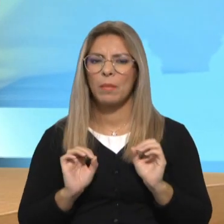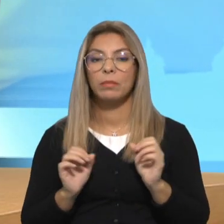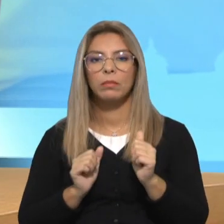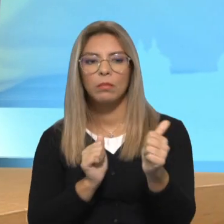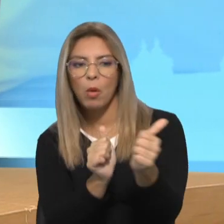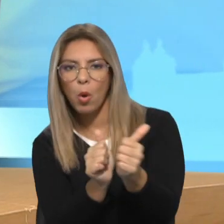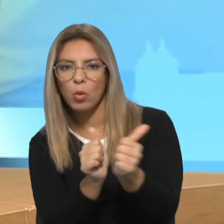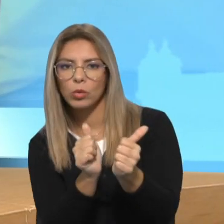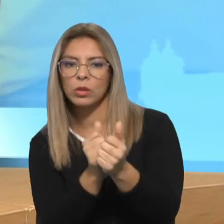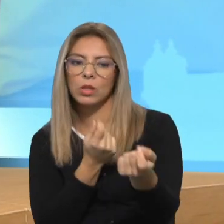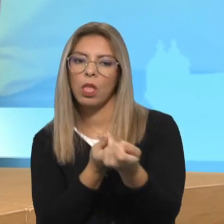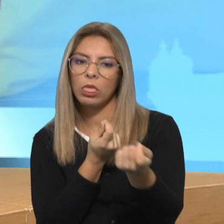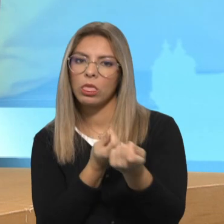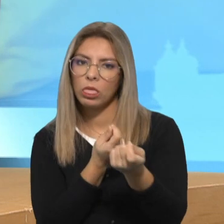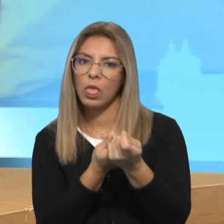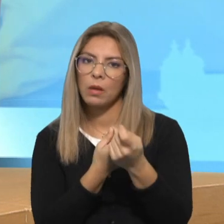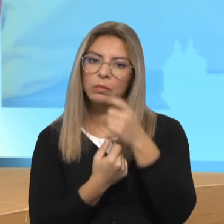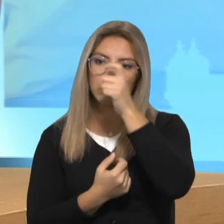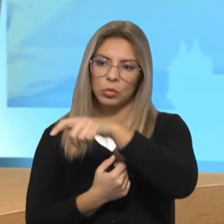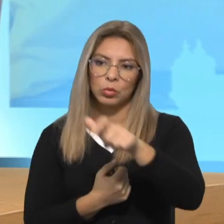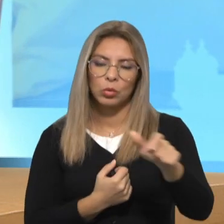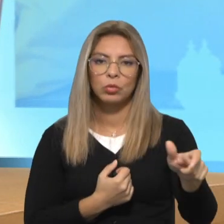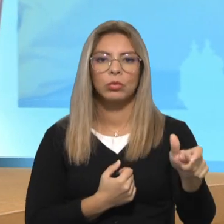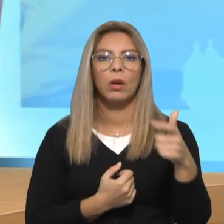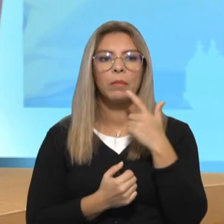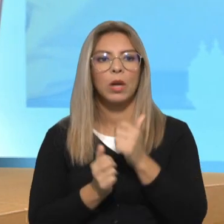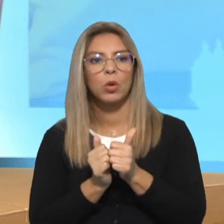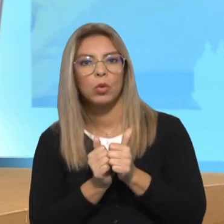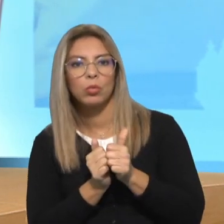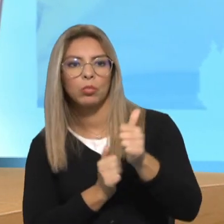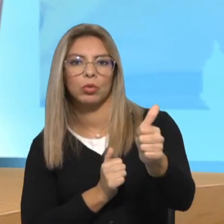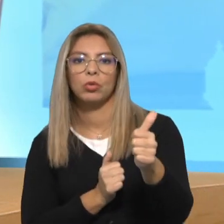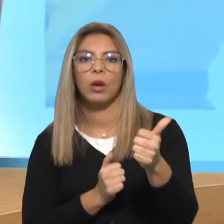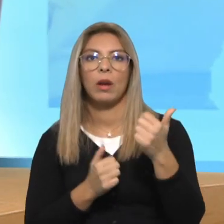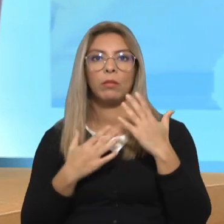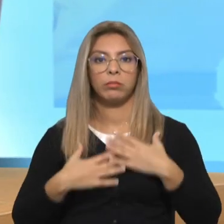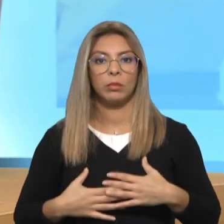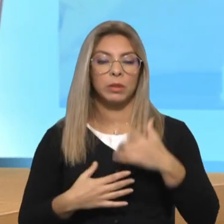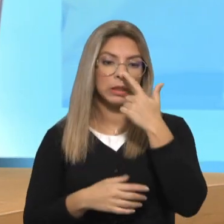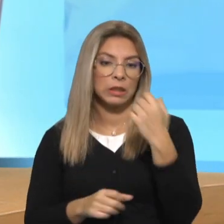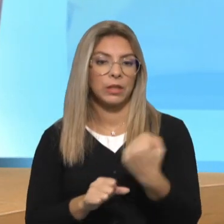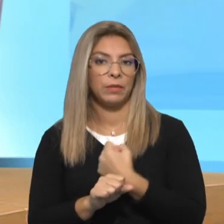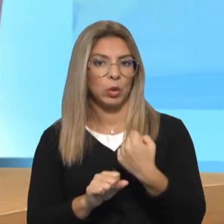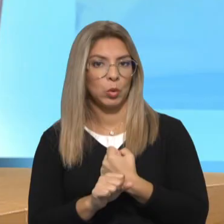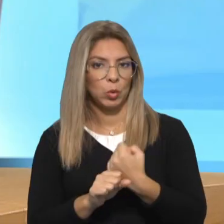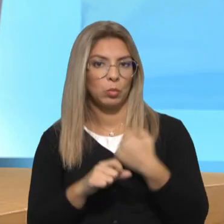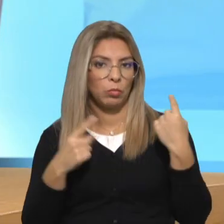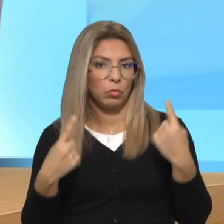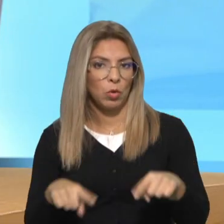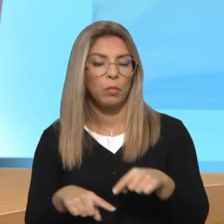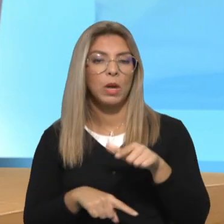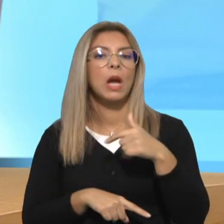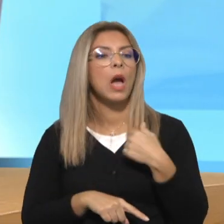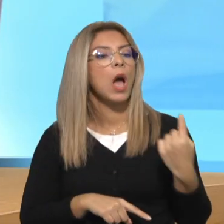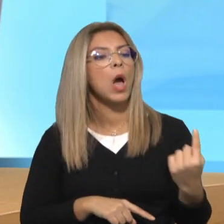muito por perceber que, de facto, o munus não é um distanciamento. O munus é, de facto, um serviço. E acaba cada um de nós